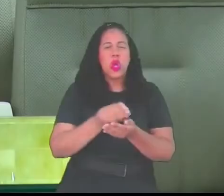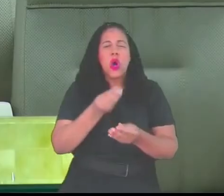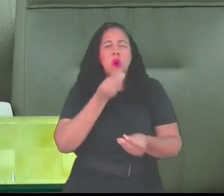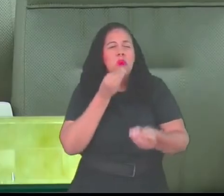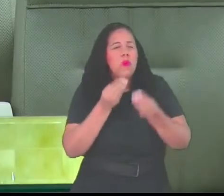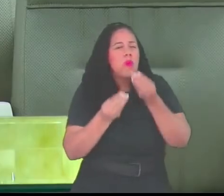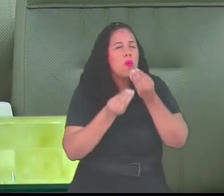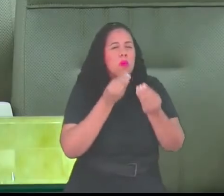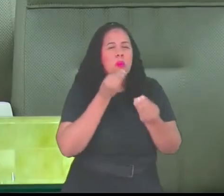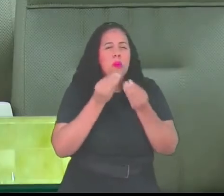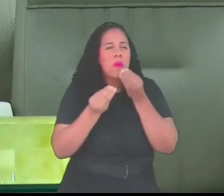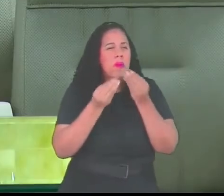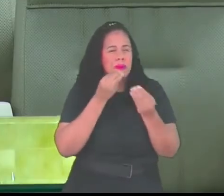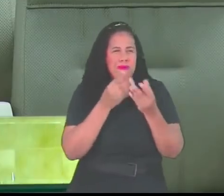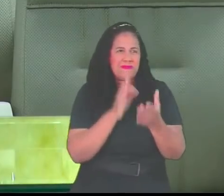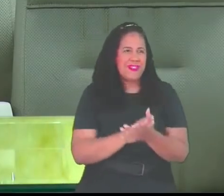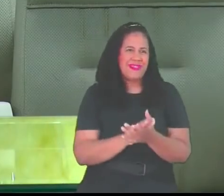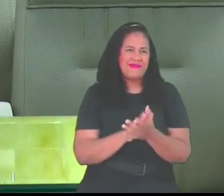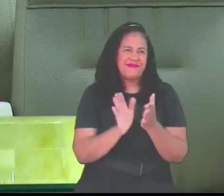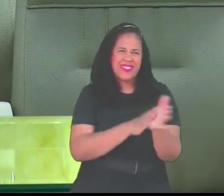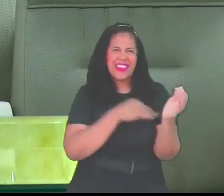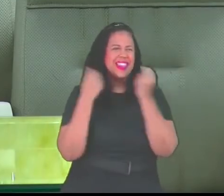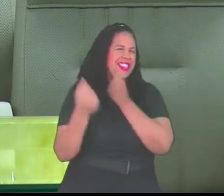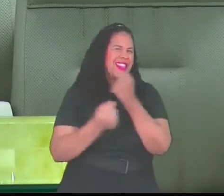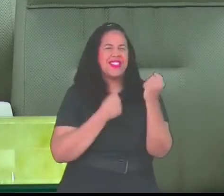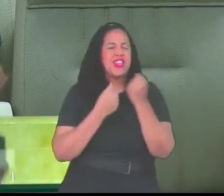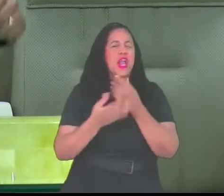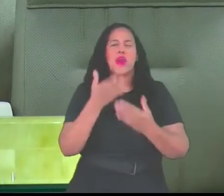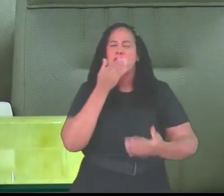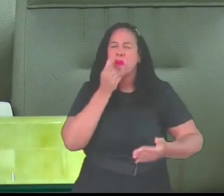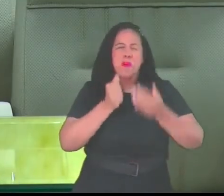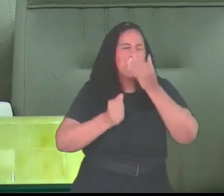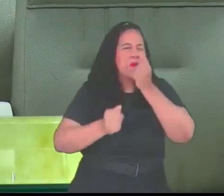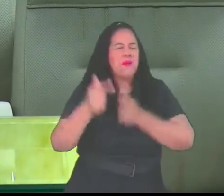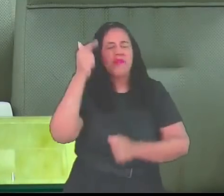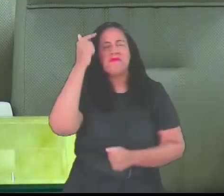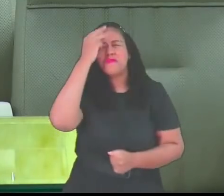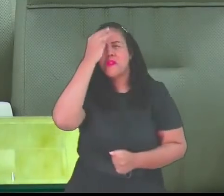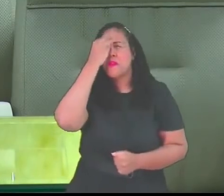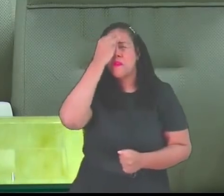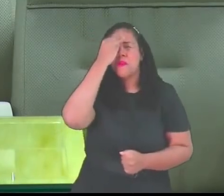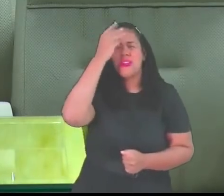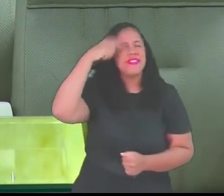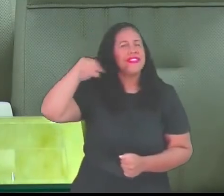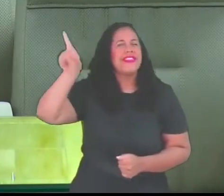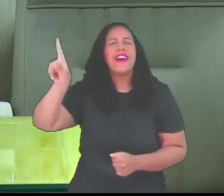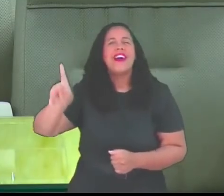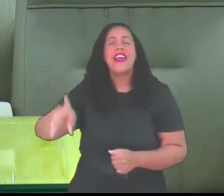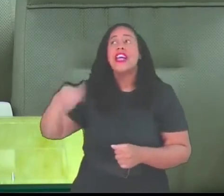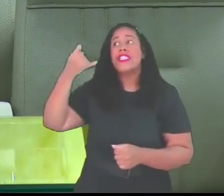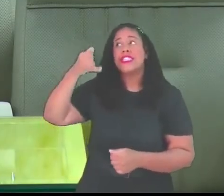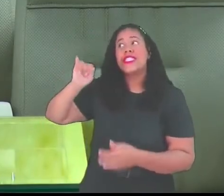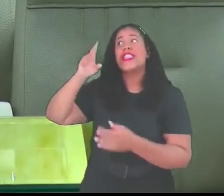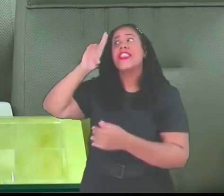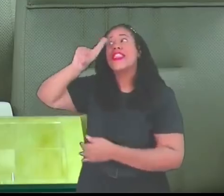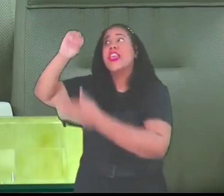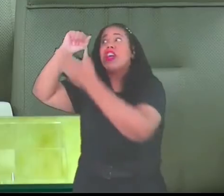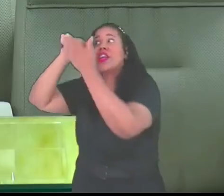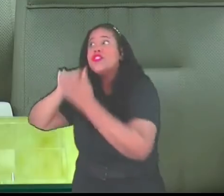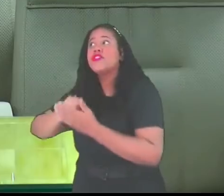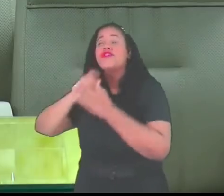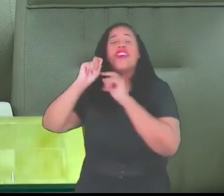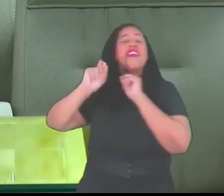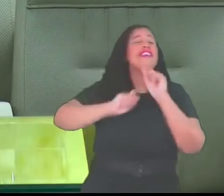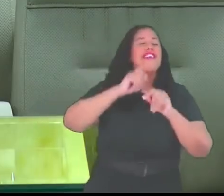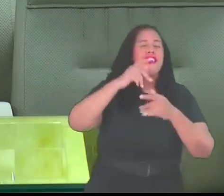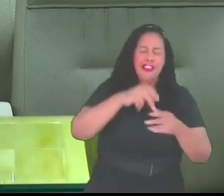macaxeira, aleluia. Coma e na sua mente não saia, se Deus é por nós, quem será contra nós? Se